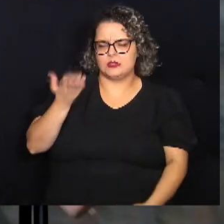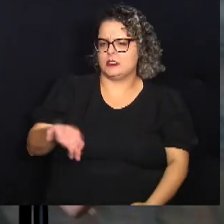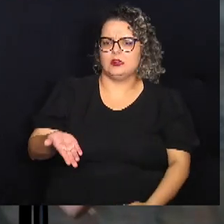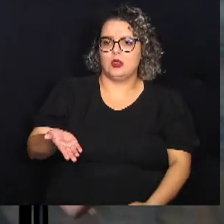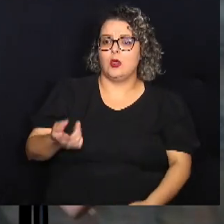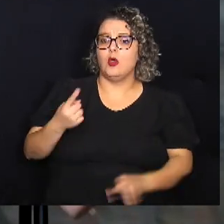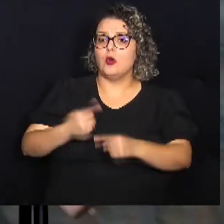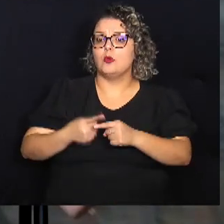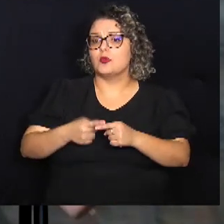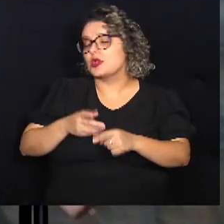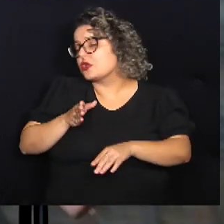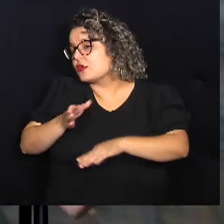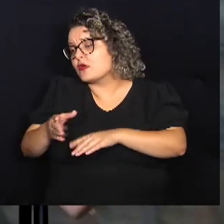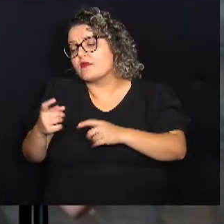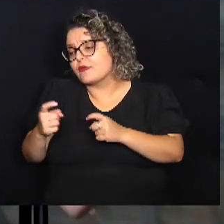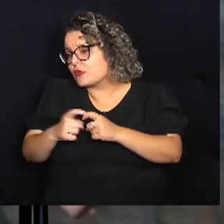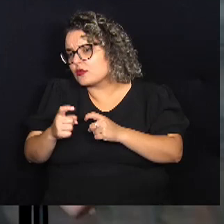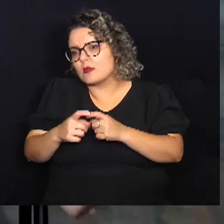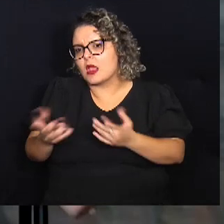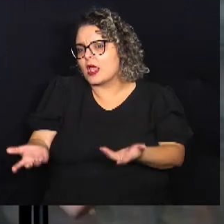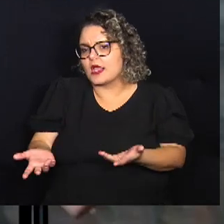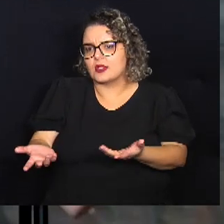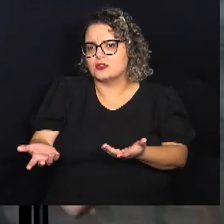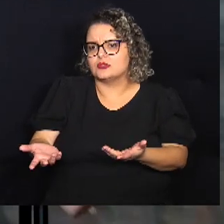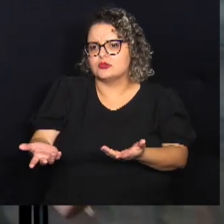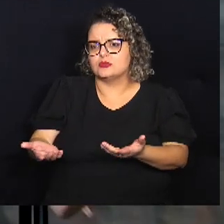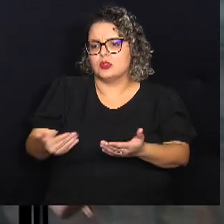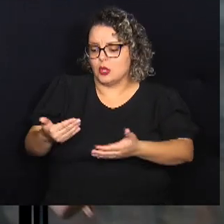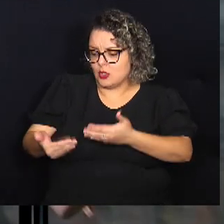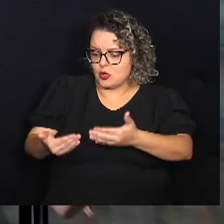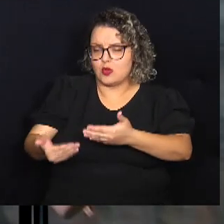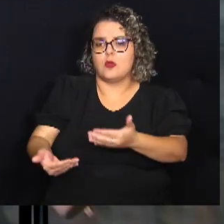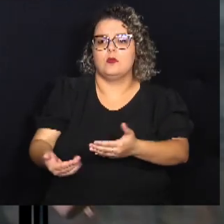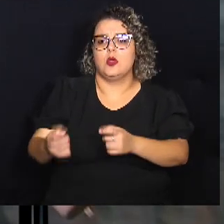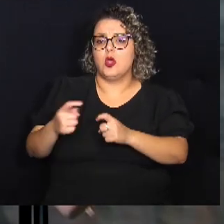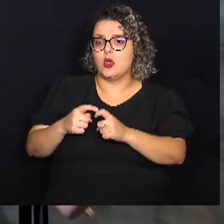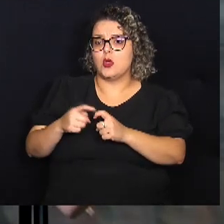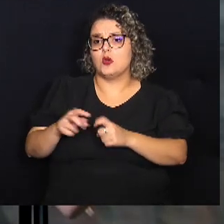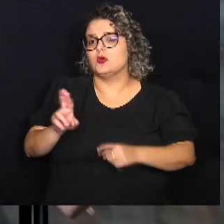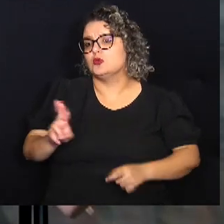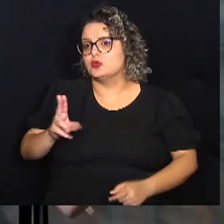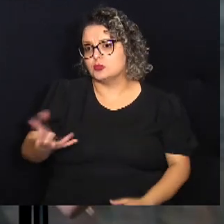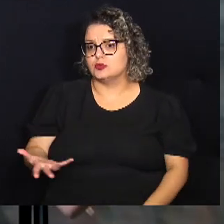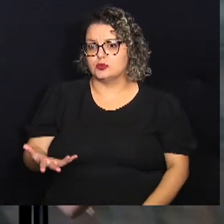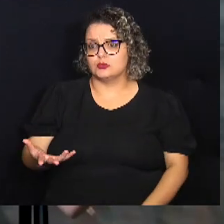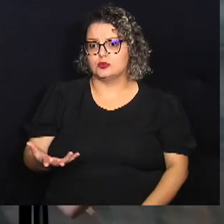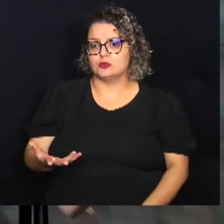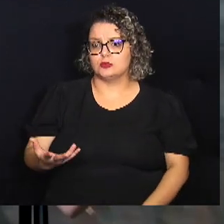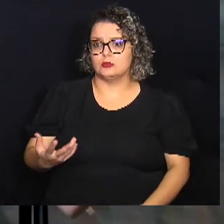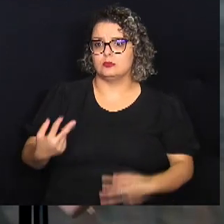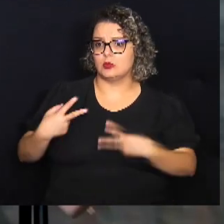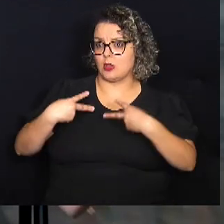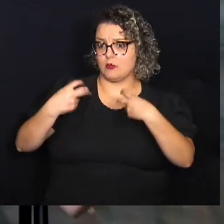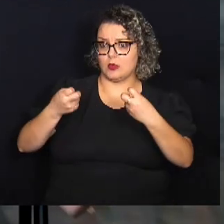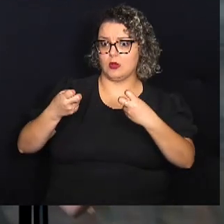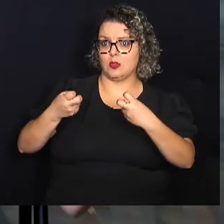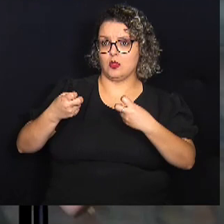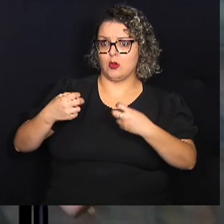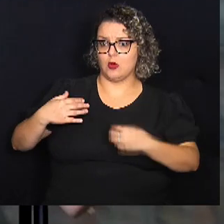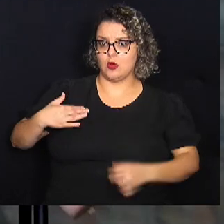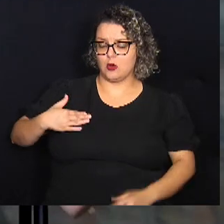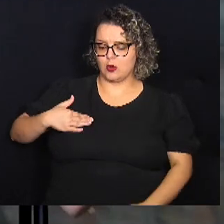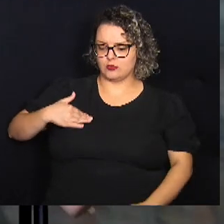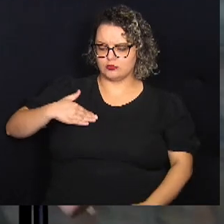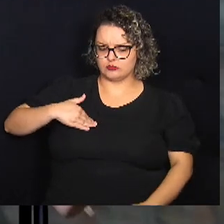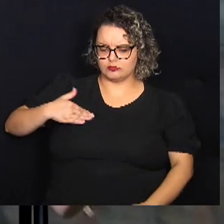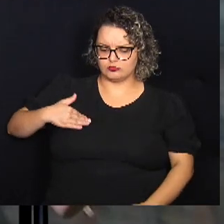ao médico e o procedimento que o médico usa para detectar, por exemplo, um nódulo na minha